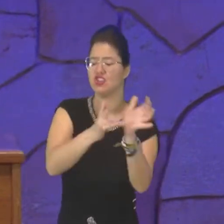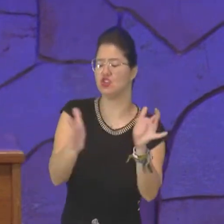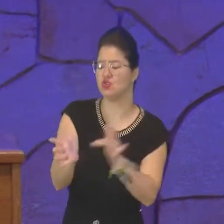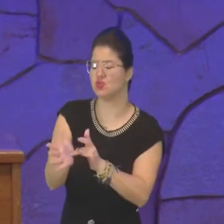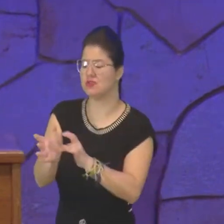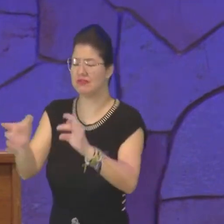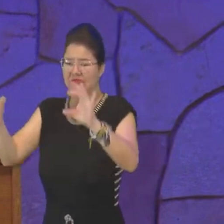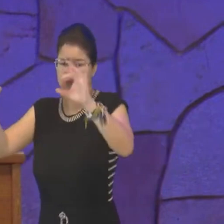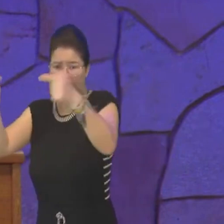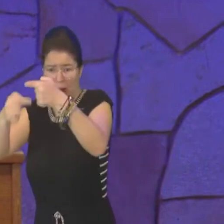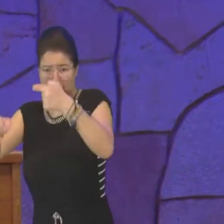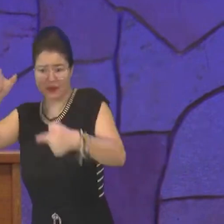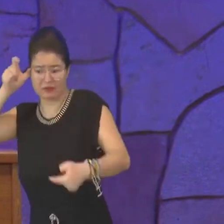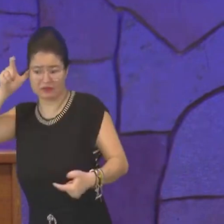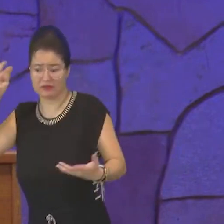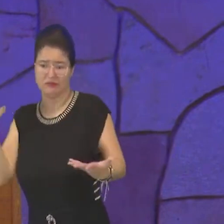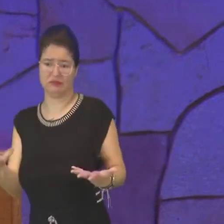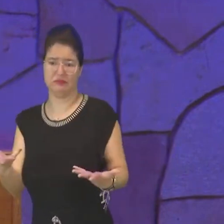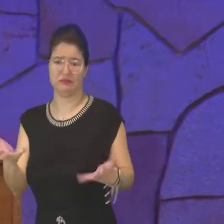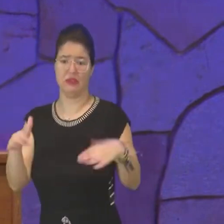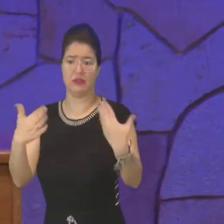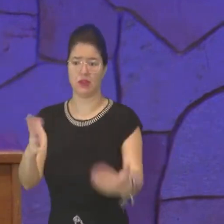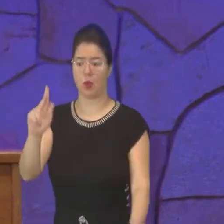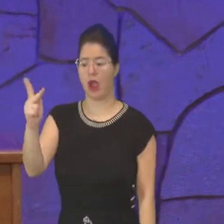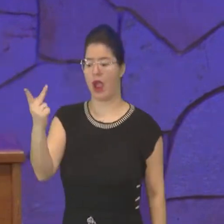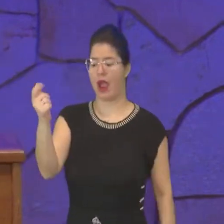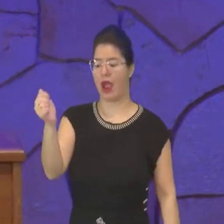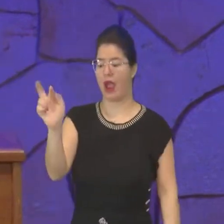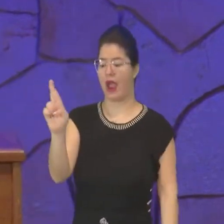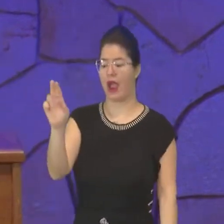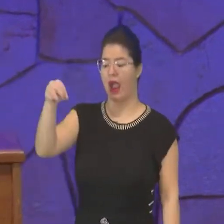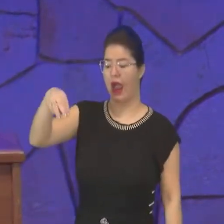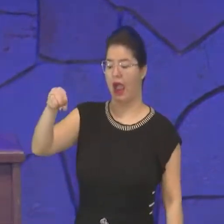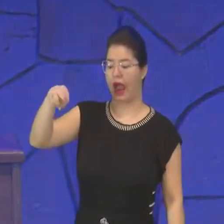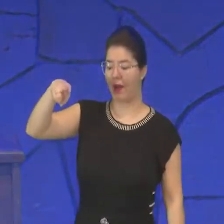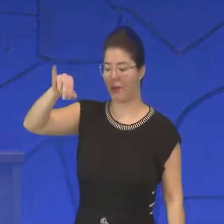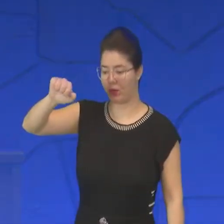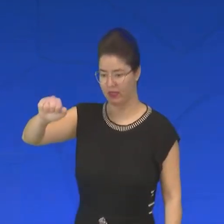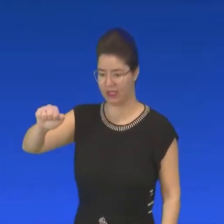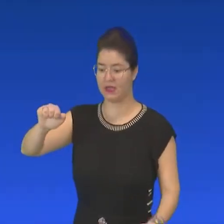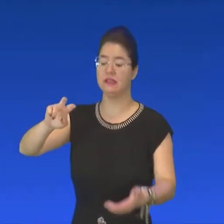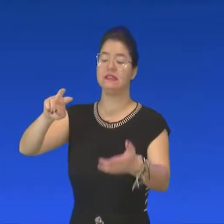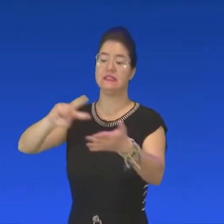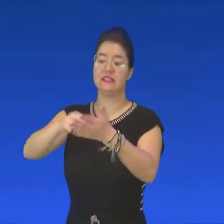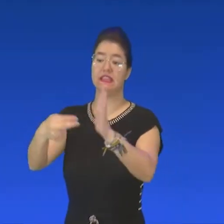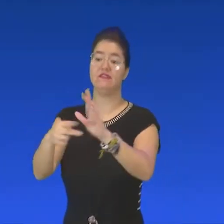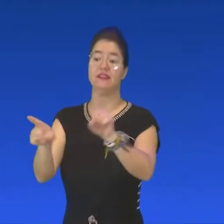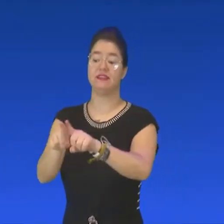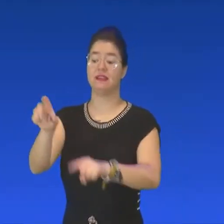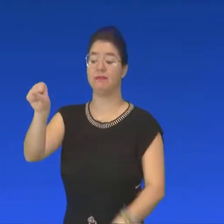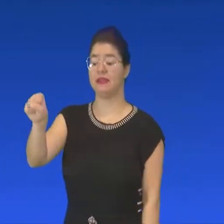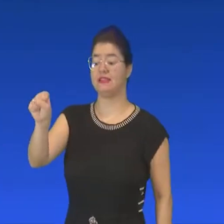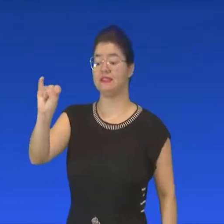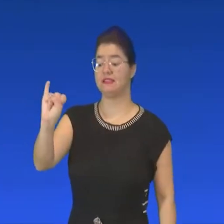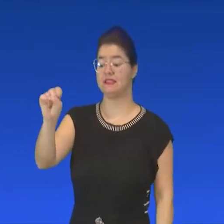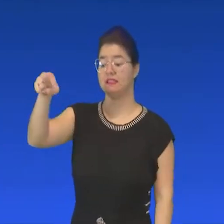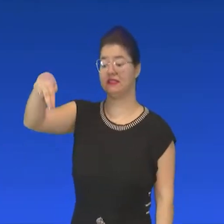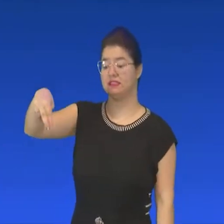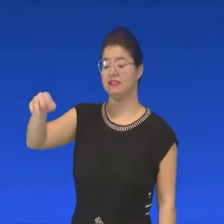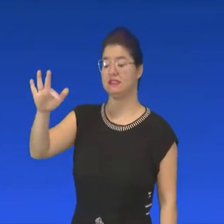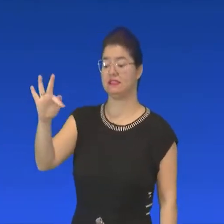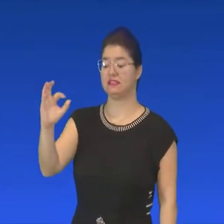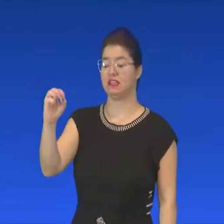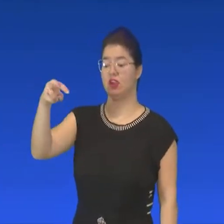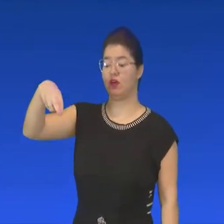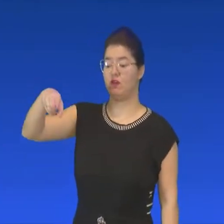A palavra aqui no grego, harmonia, é a mesma palavra para sinfonia, que significa